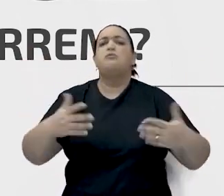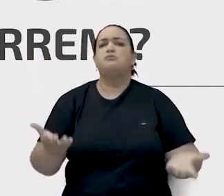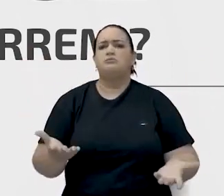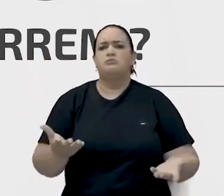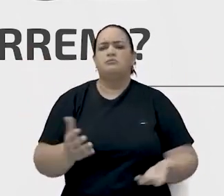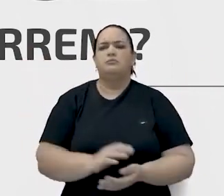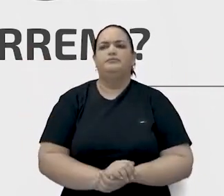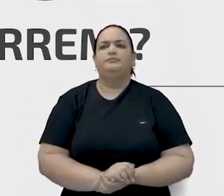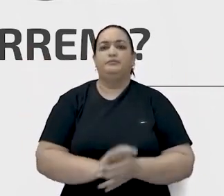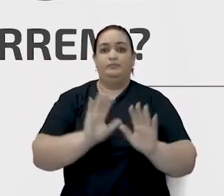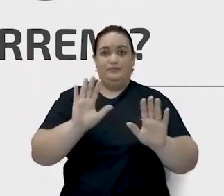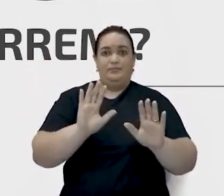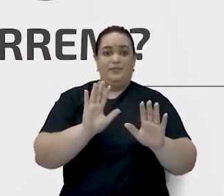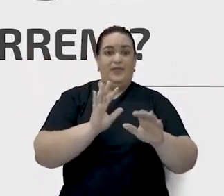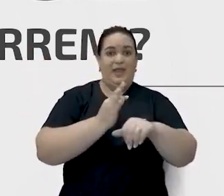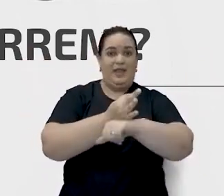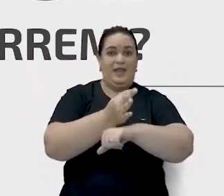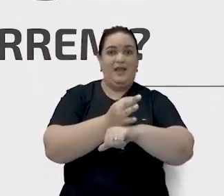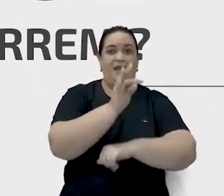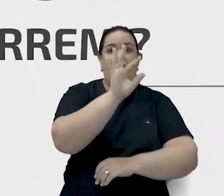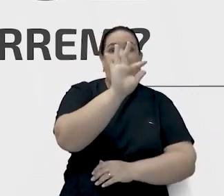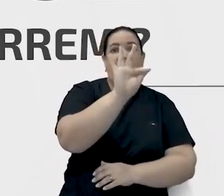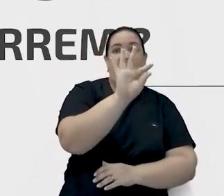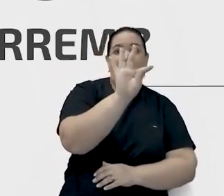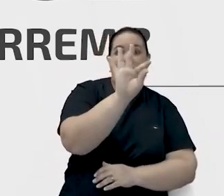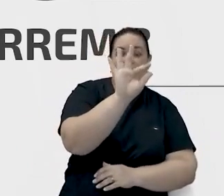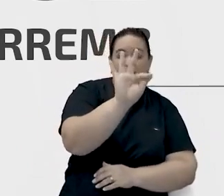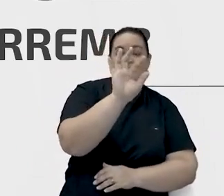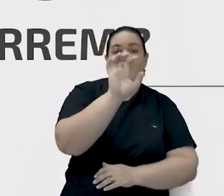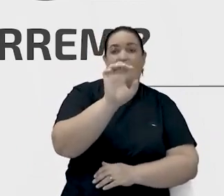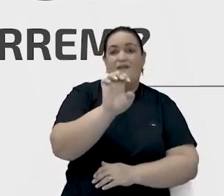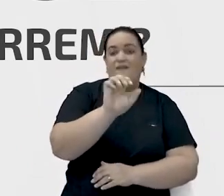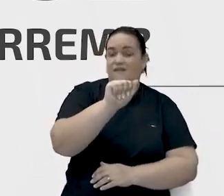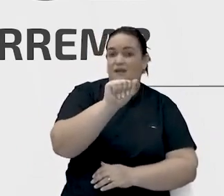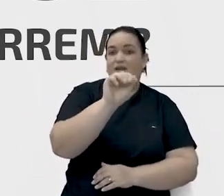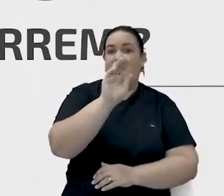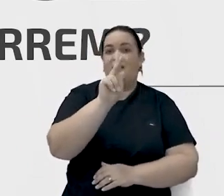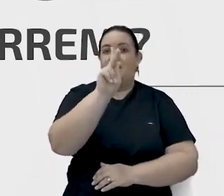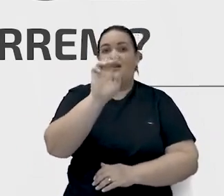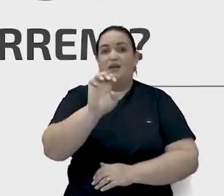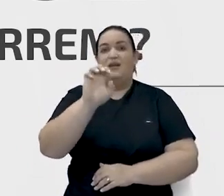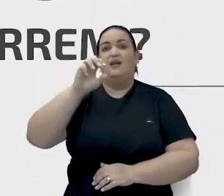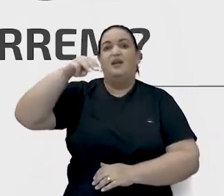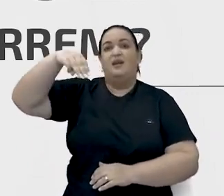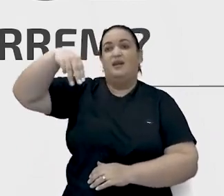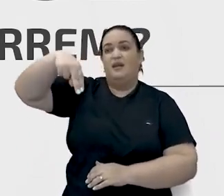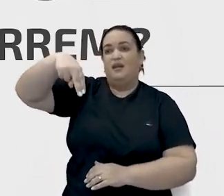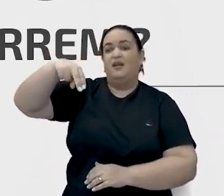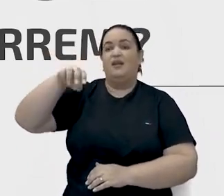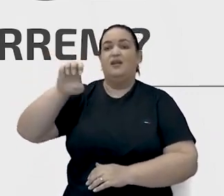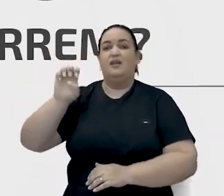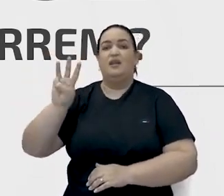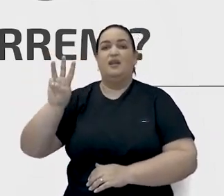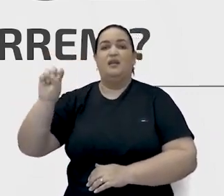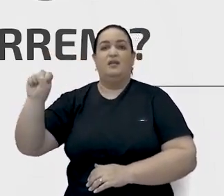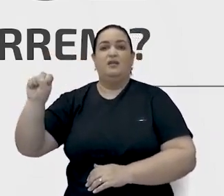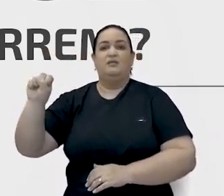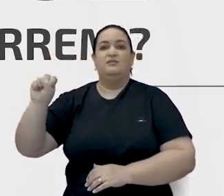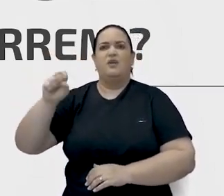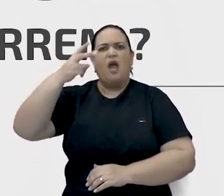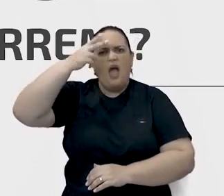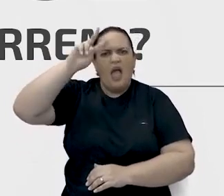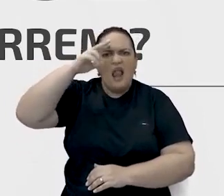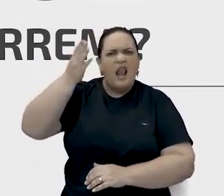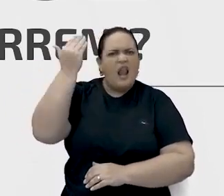termo fake news ele ganhou uma visibilidade após as declarações do presidente Donald Trump lá